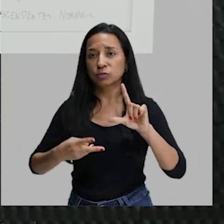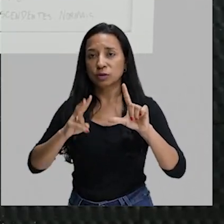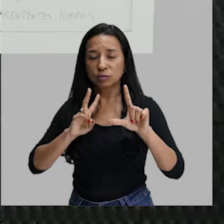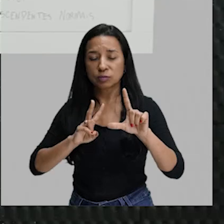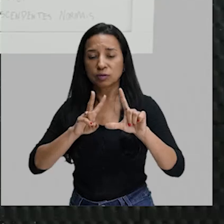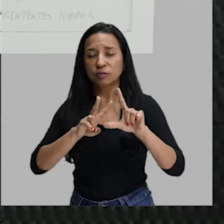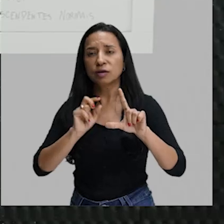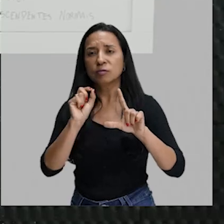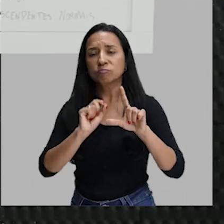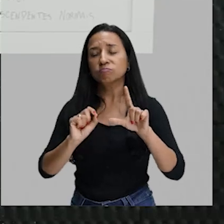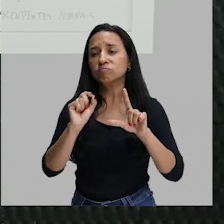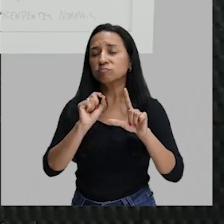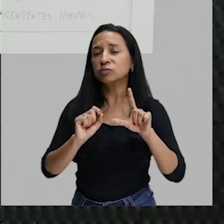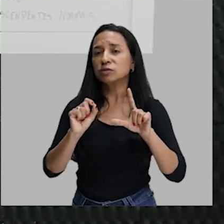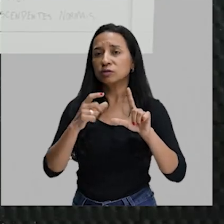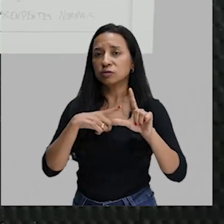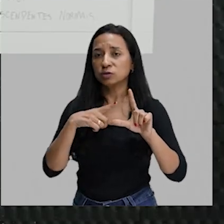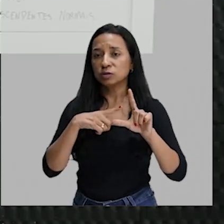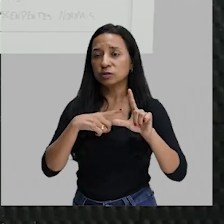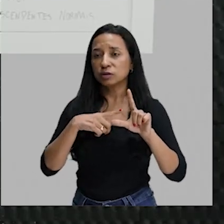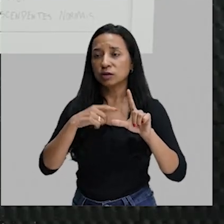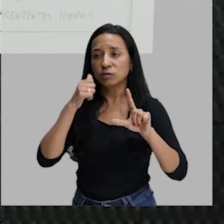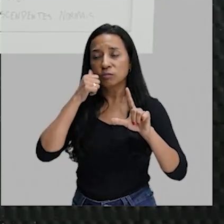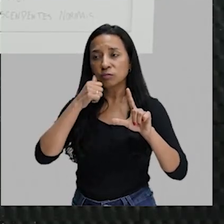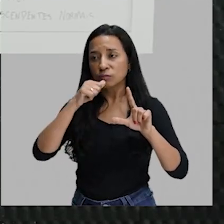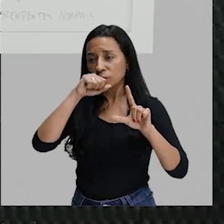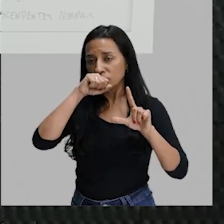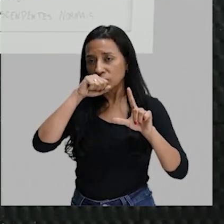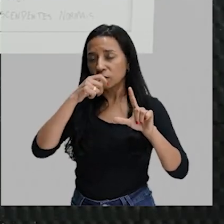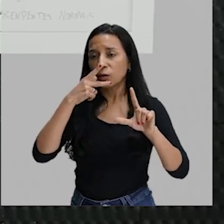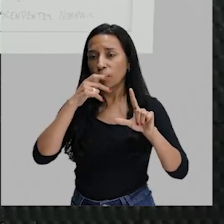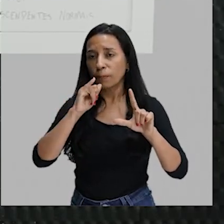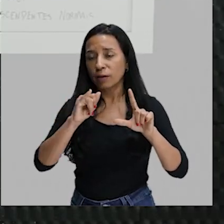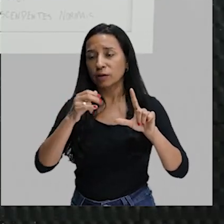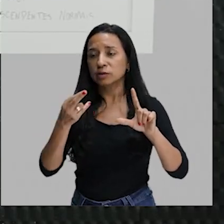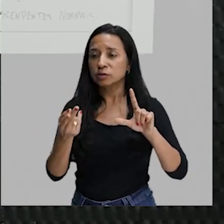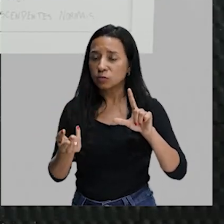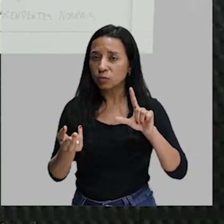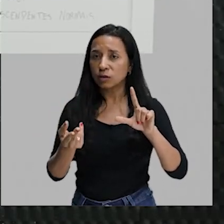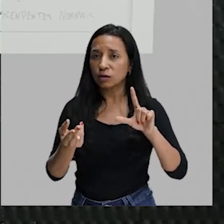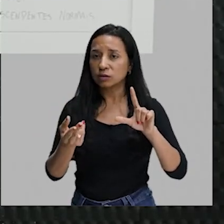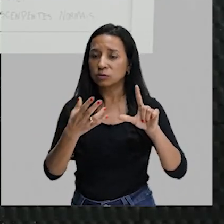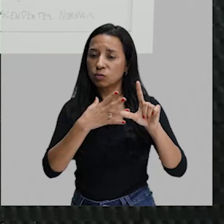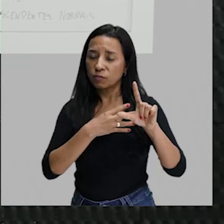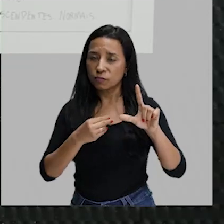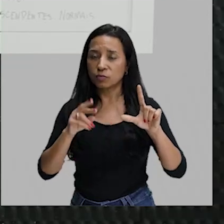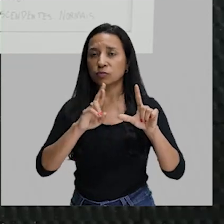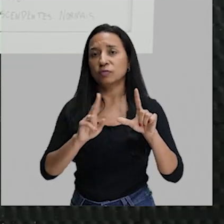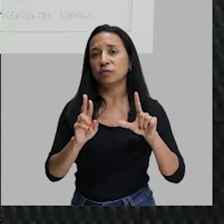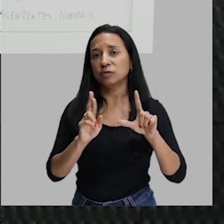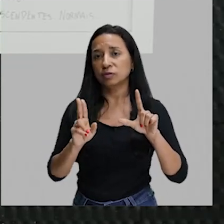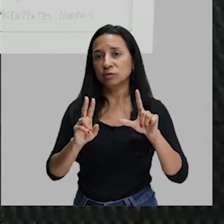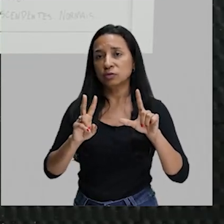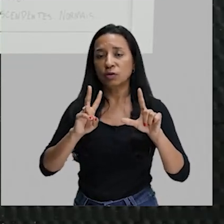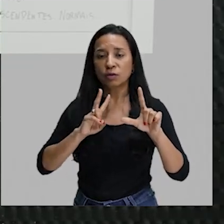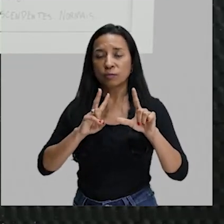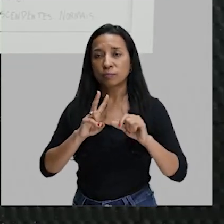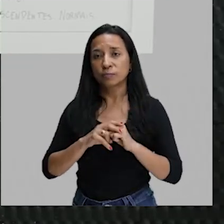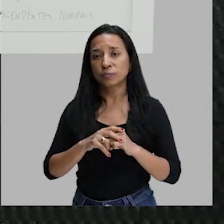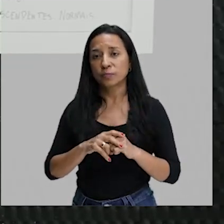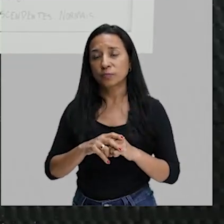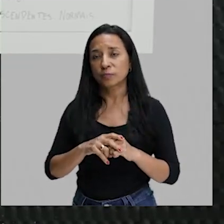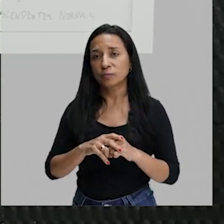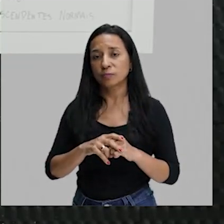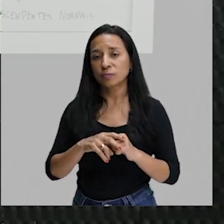ver onde é que tem pais iguais formando um filho diferente, tá? Olha para o casal 1